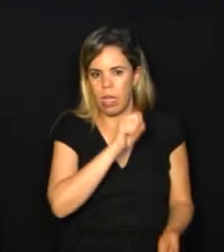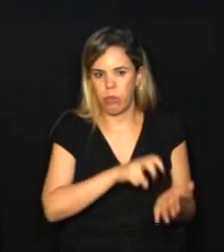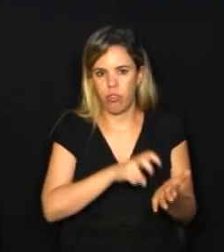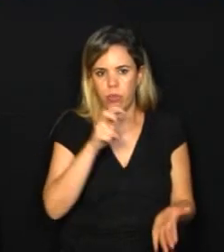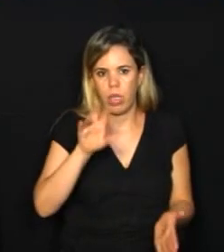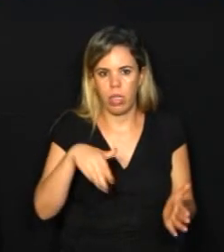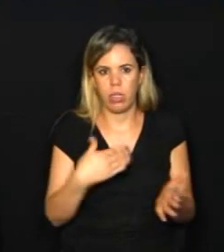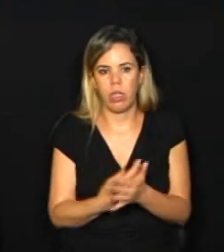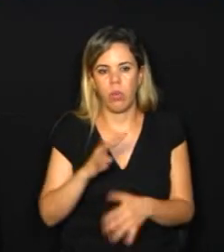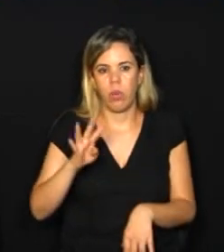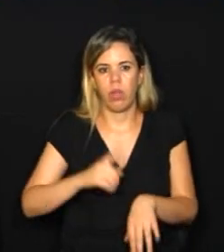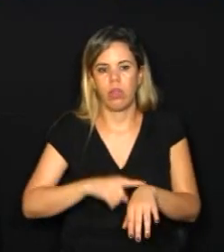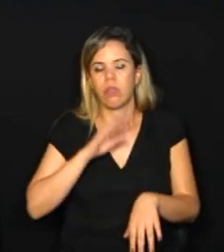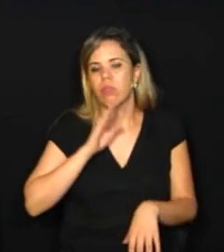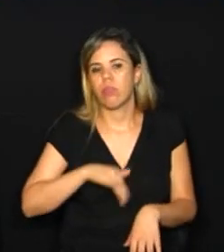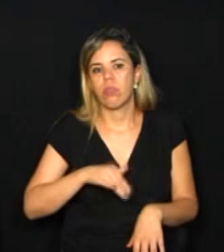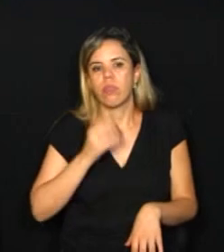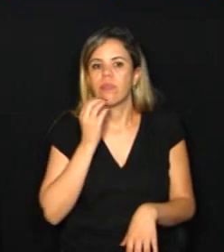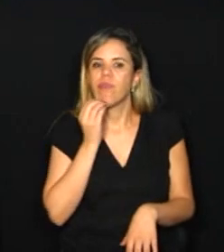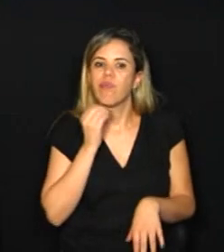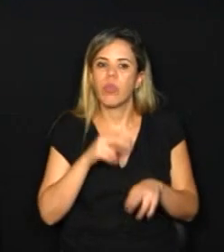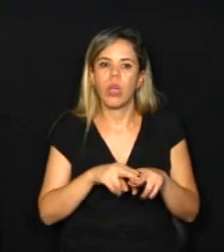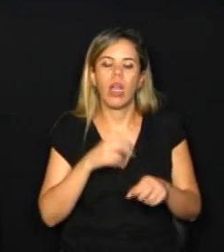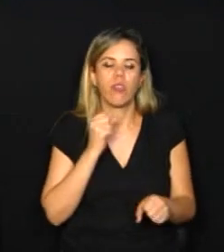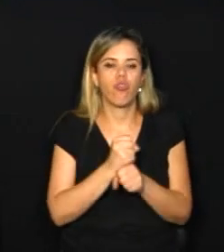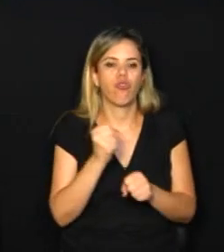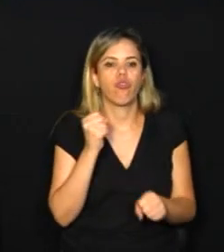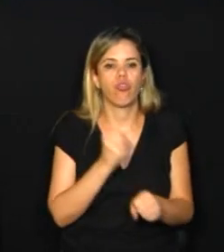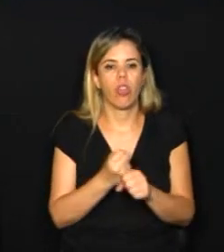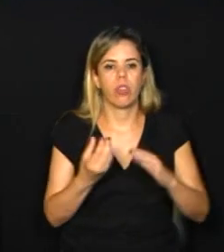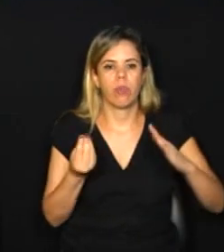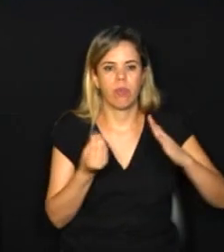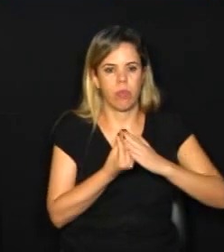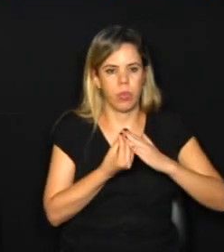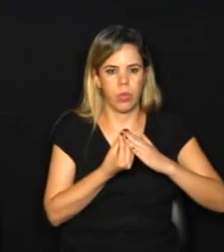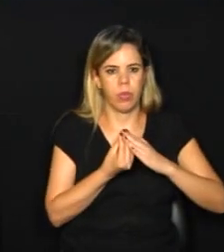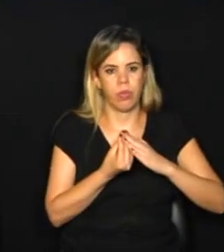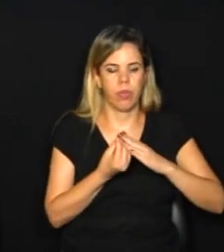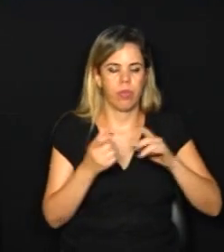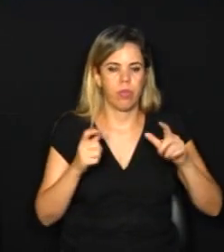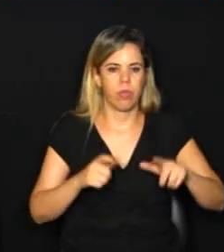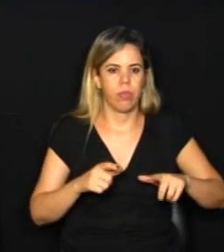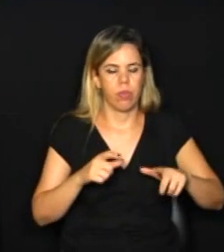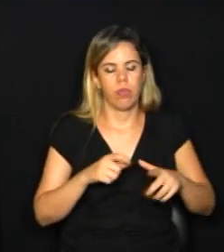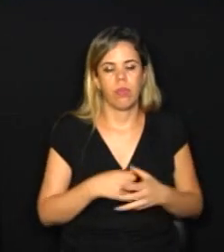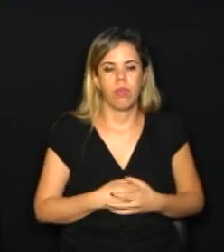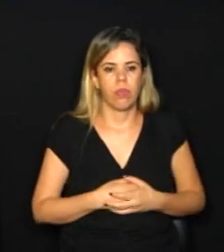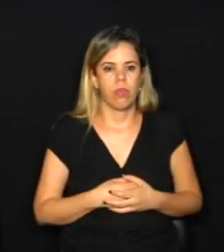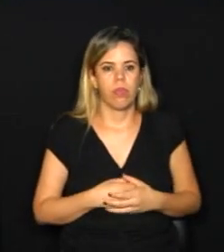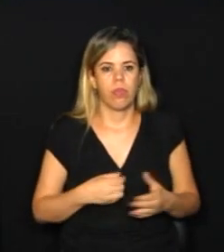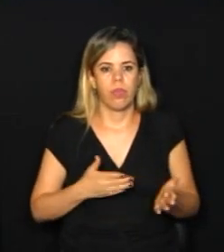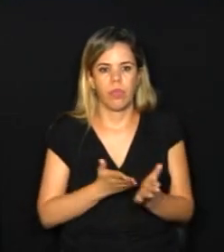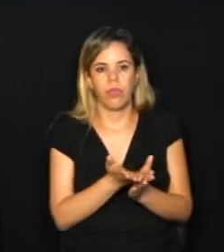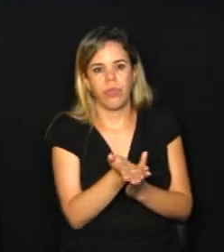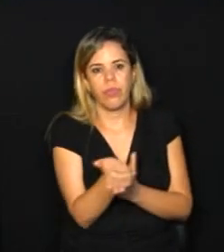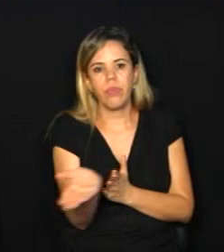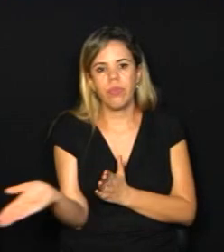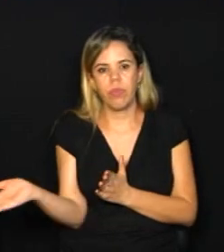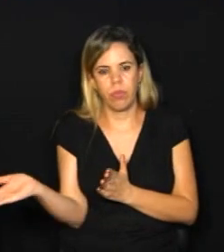manhã às 4 da tarde, devido a uma obra da Sanasa. Ali naquela região, o desvio vai